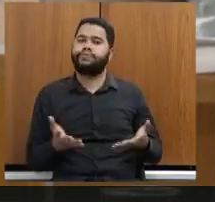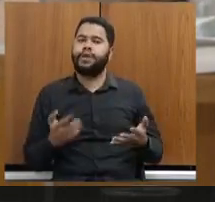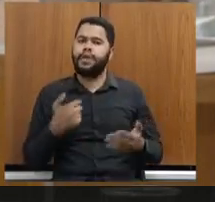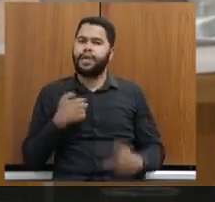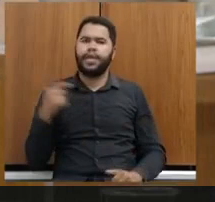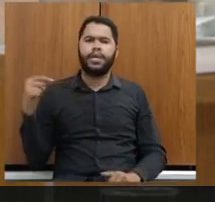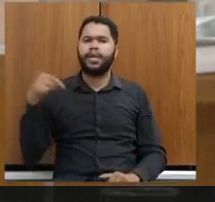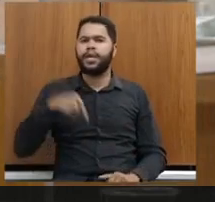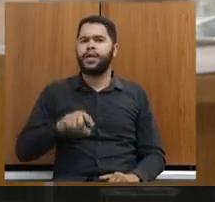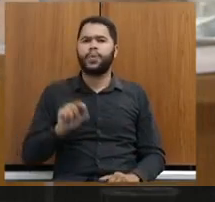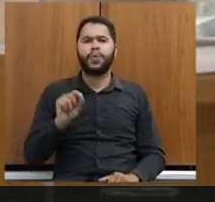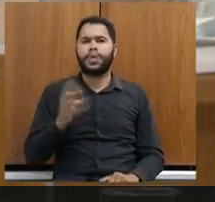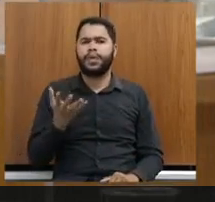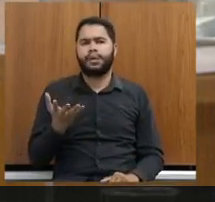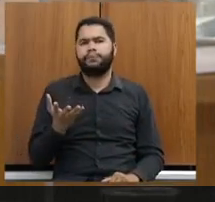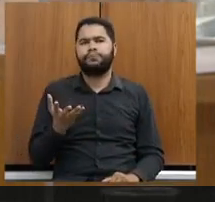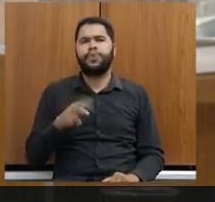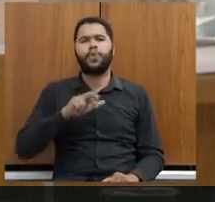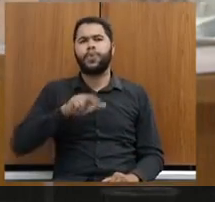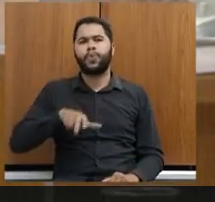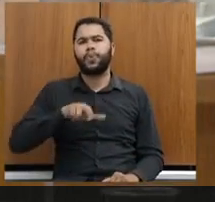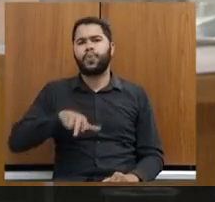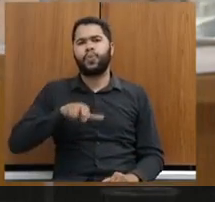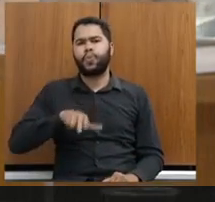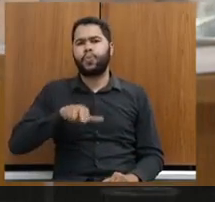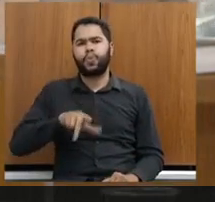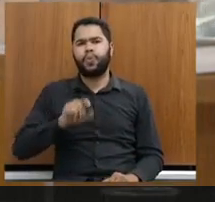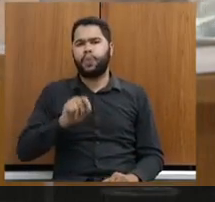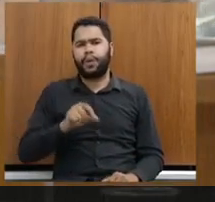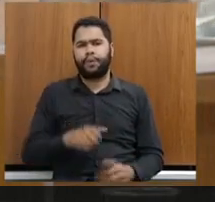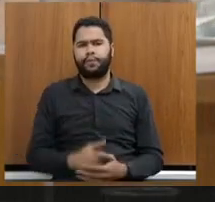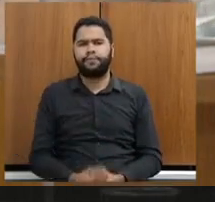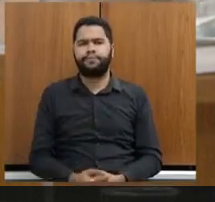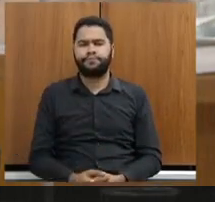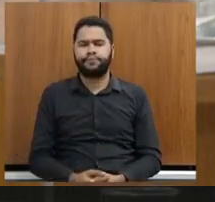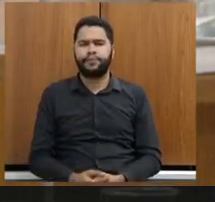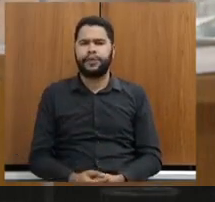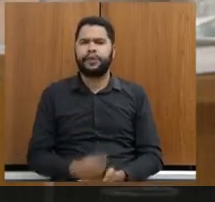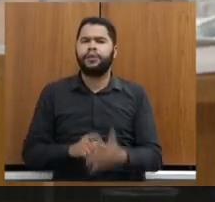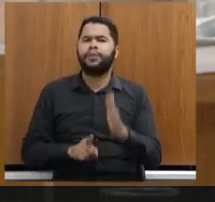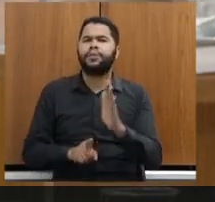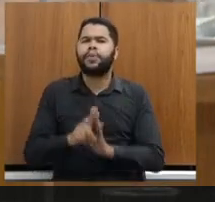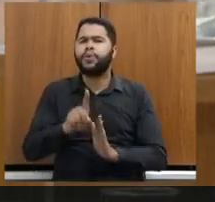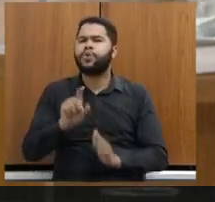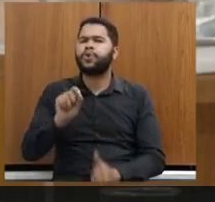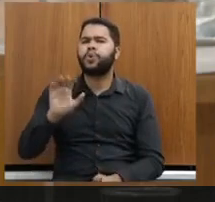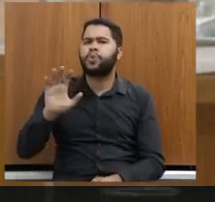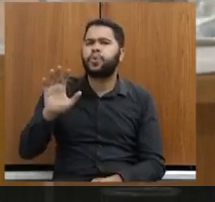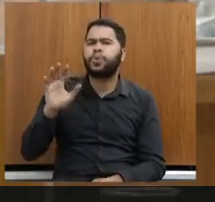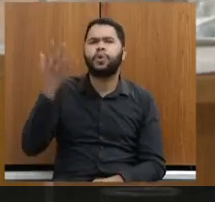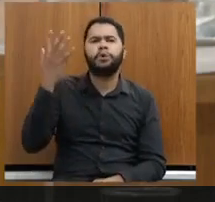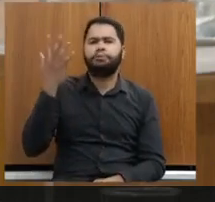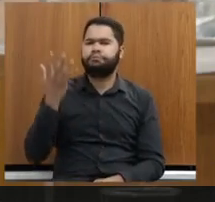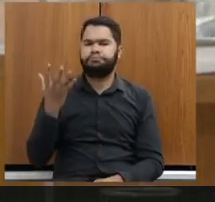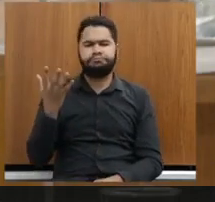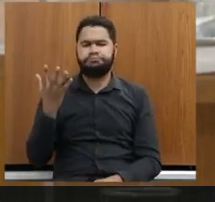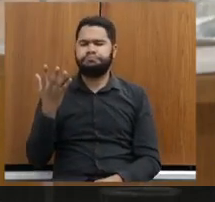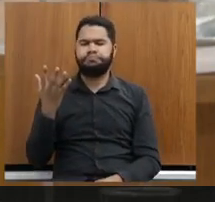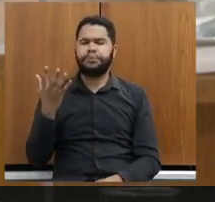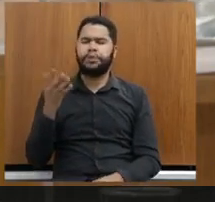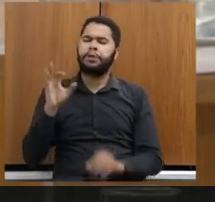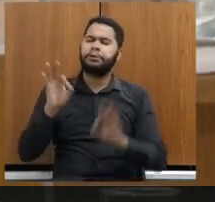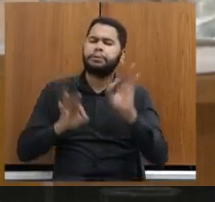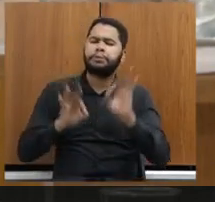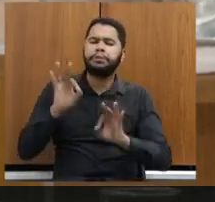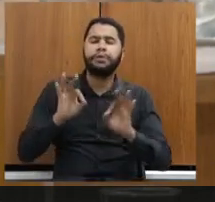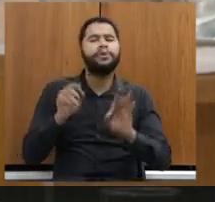aqui não é não é e perguntar o show o que que tá acontecendo o que que que foi